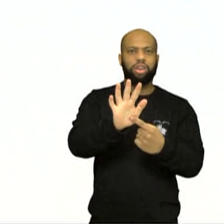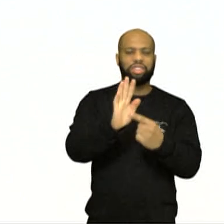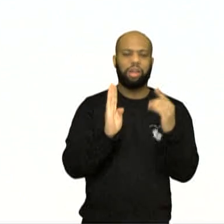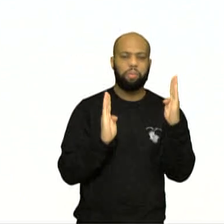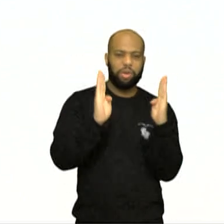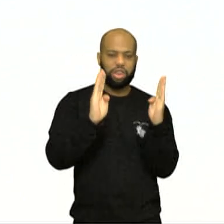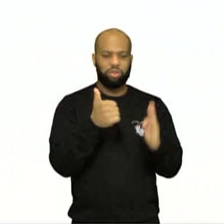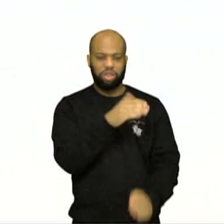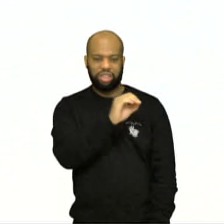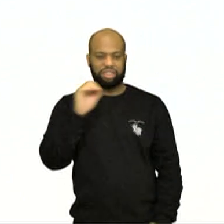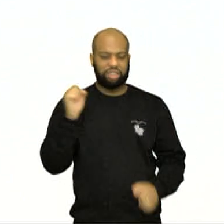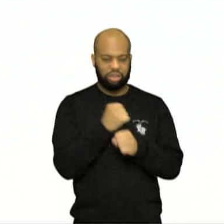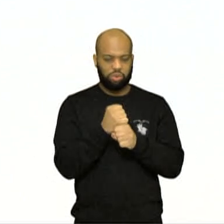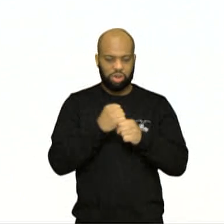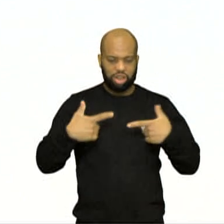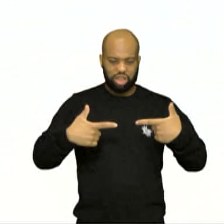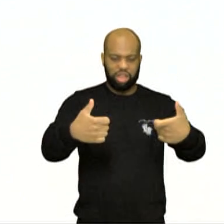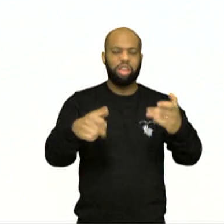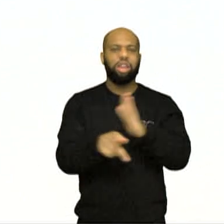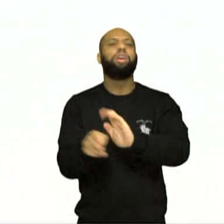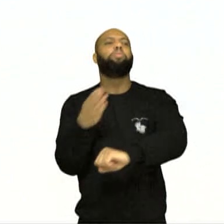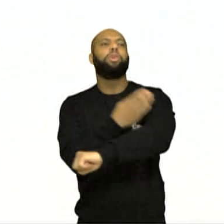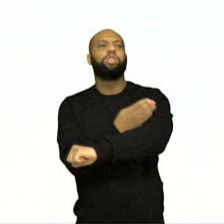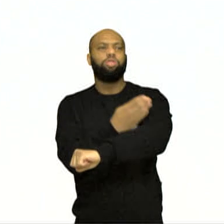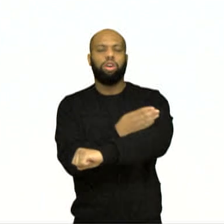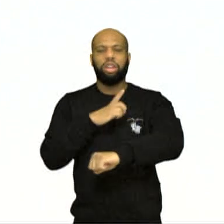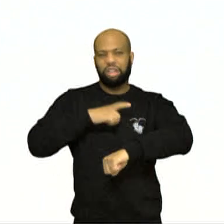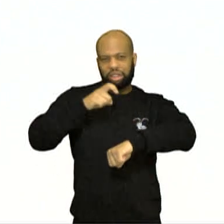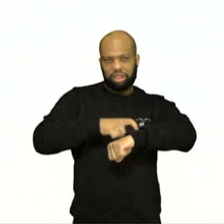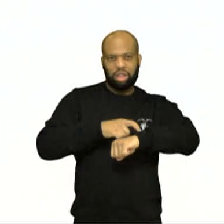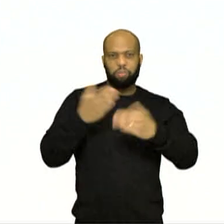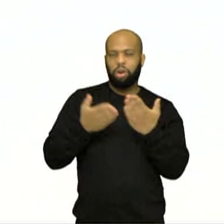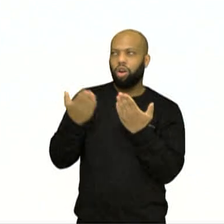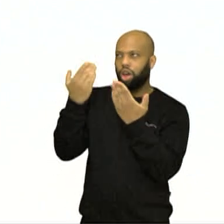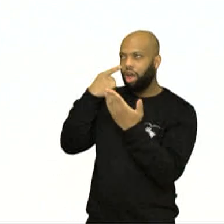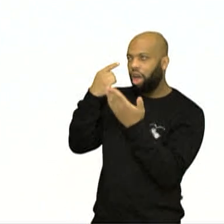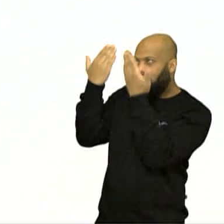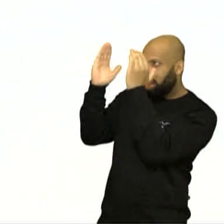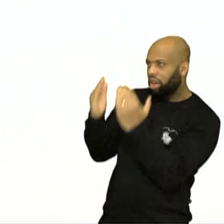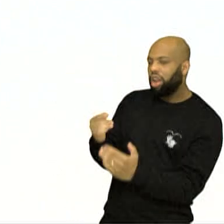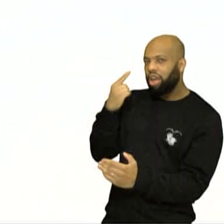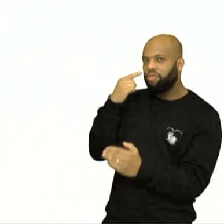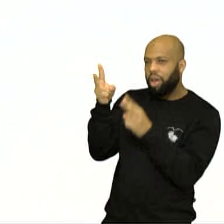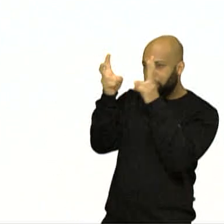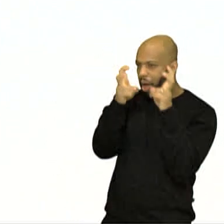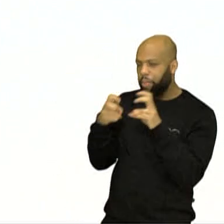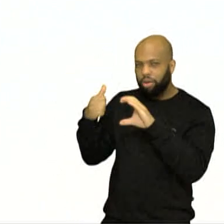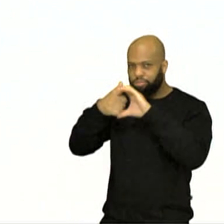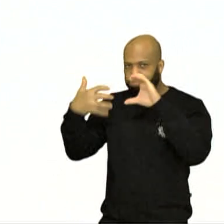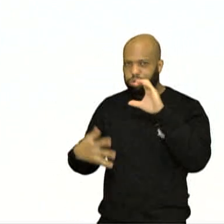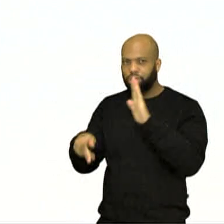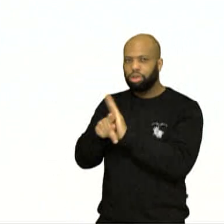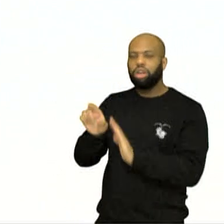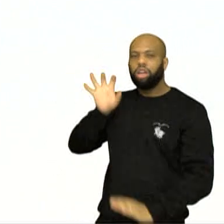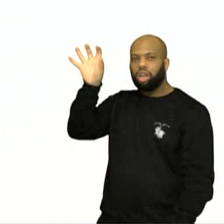guerra típica medieval? Então eu vou dar um tempinho para vocês realizarem essa atividade, analisem com cuidado essa imagem, que elementos eles podem